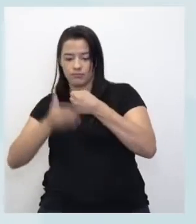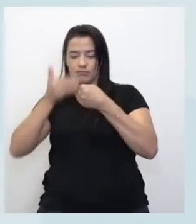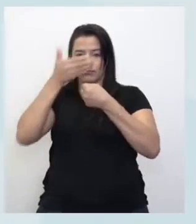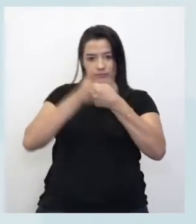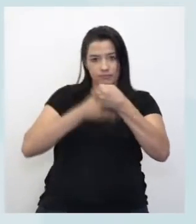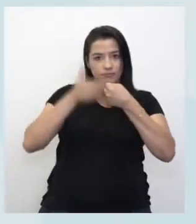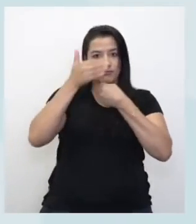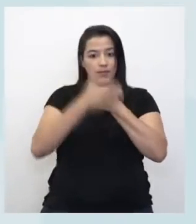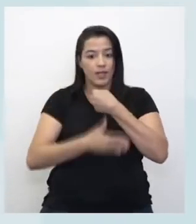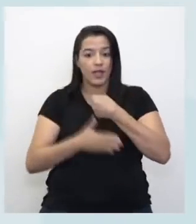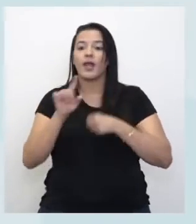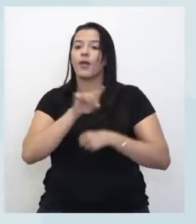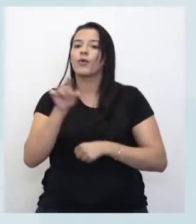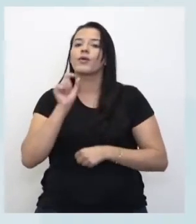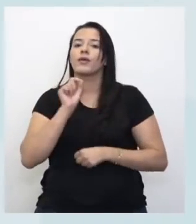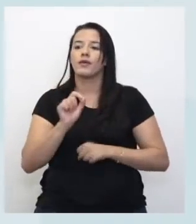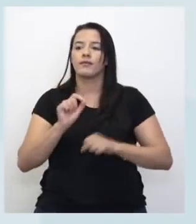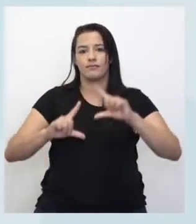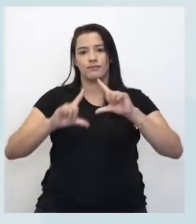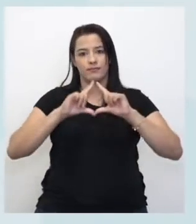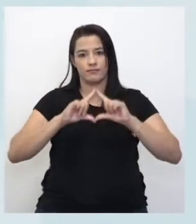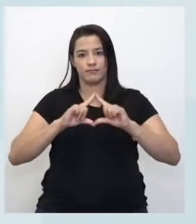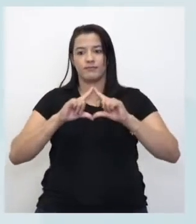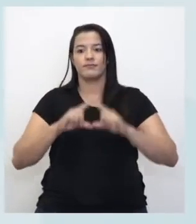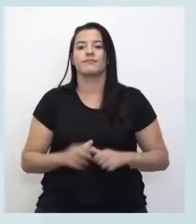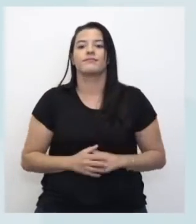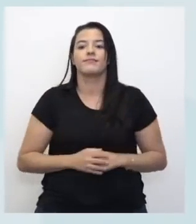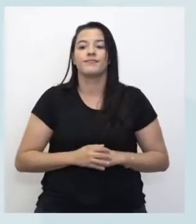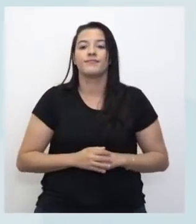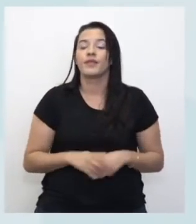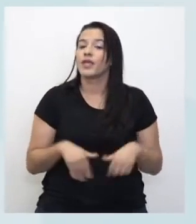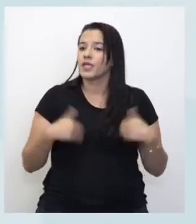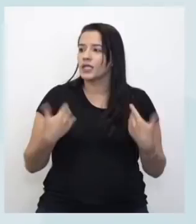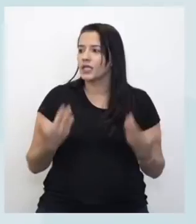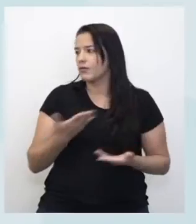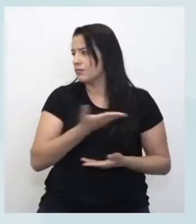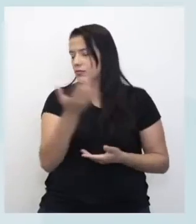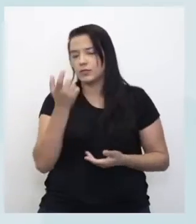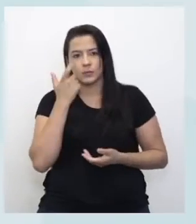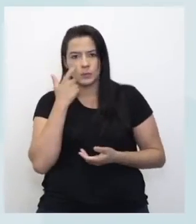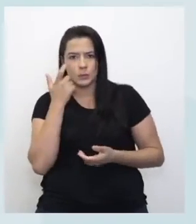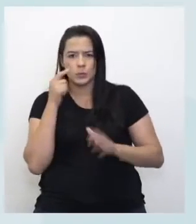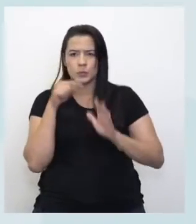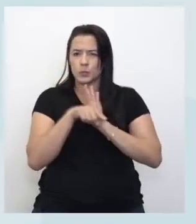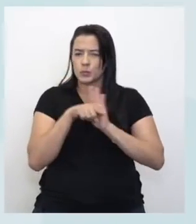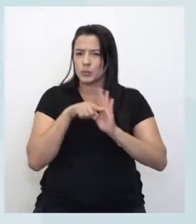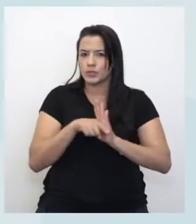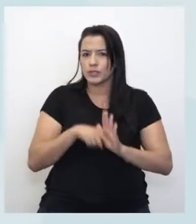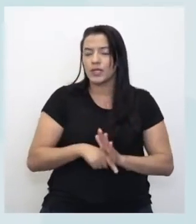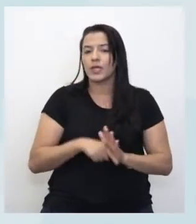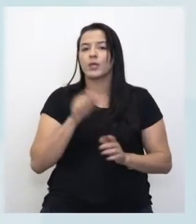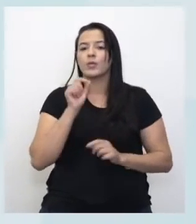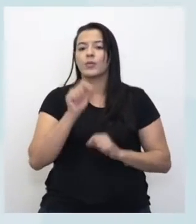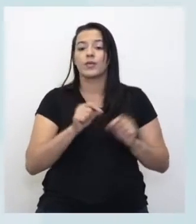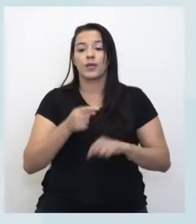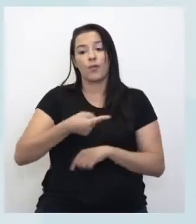são triângulos. Então, observe, por exemplo, este primeiro